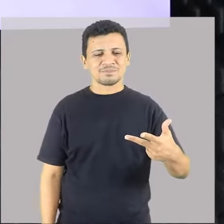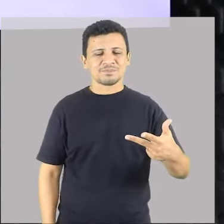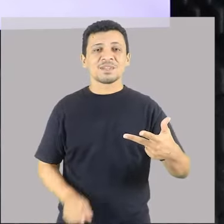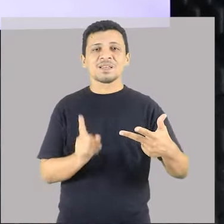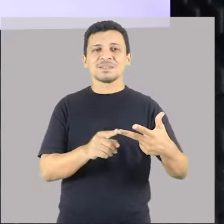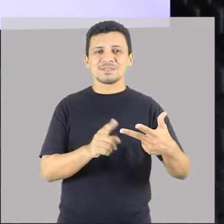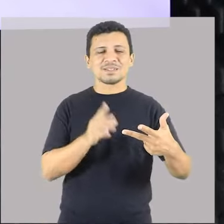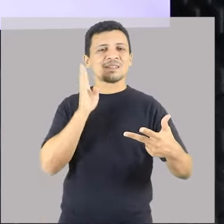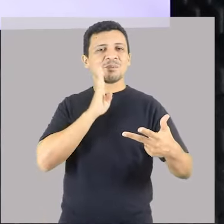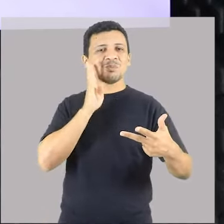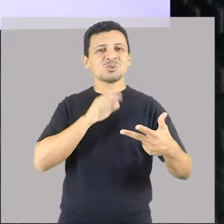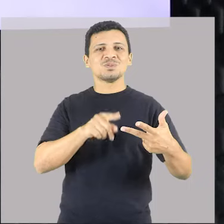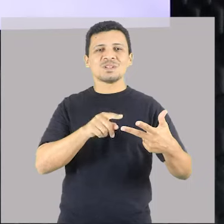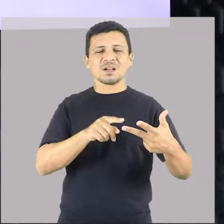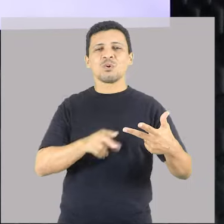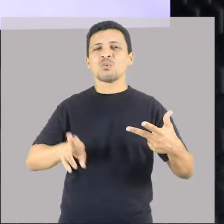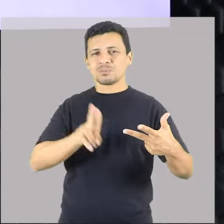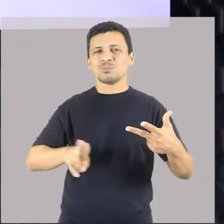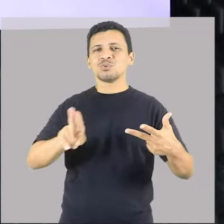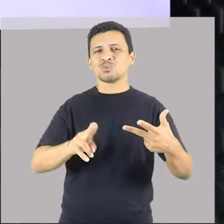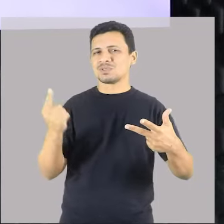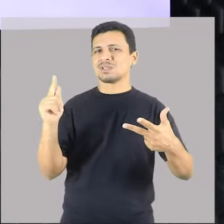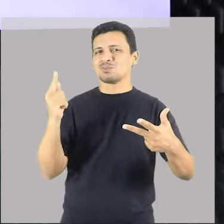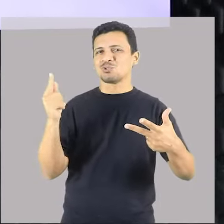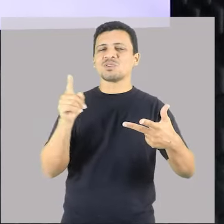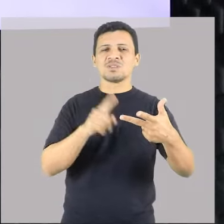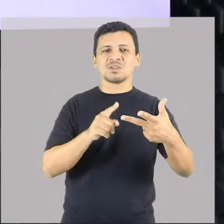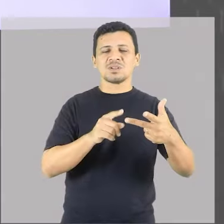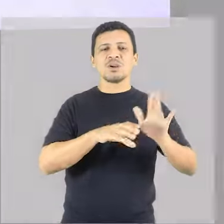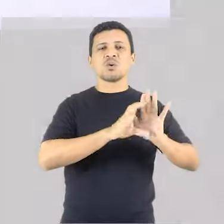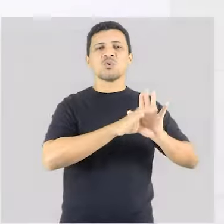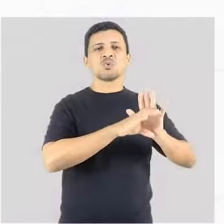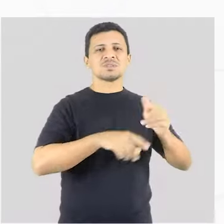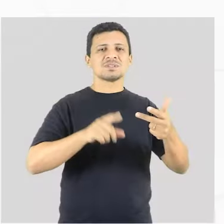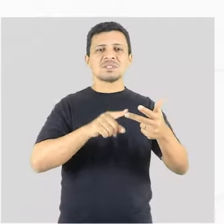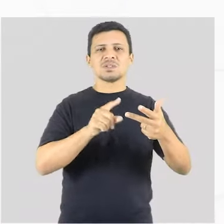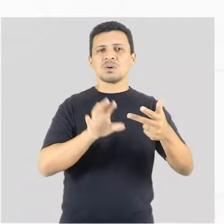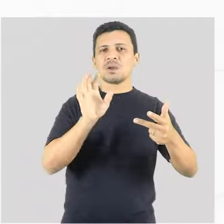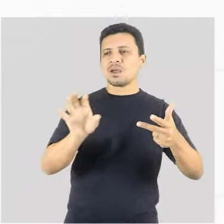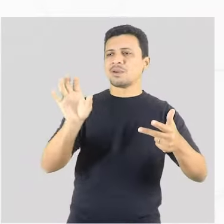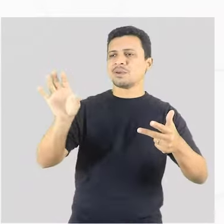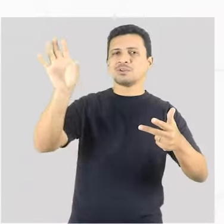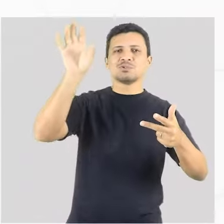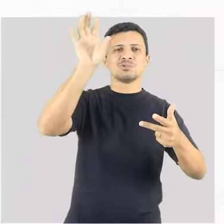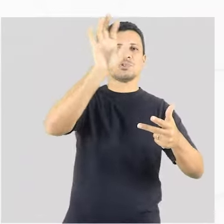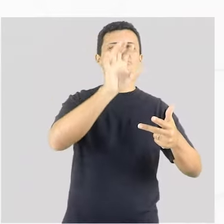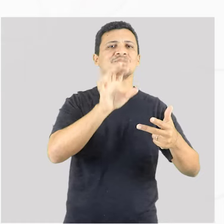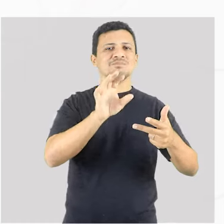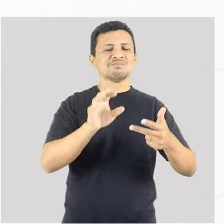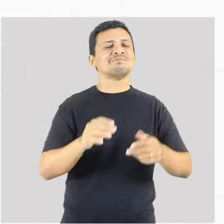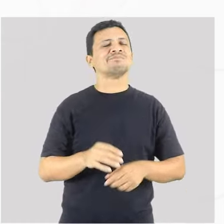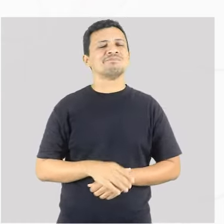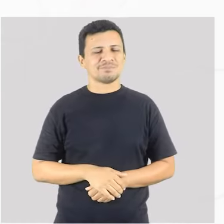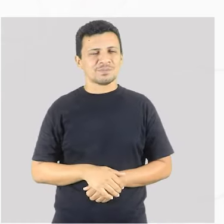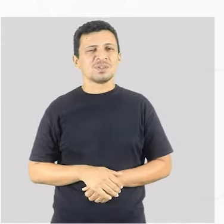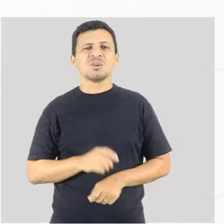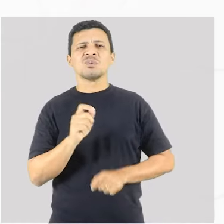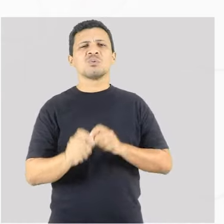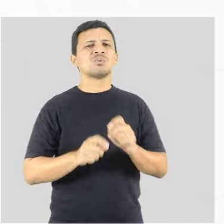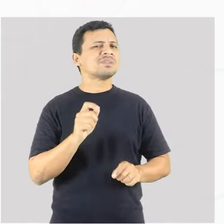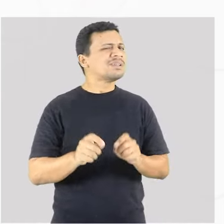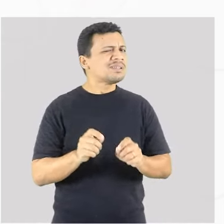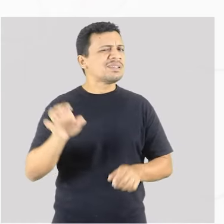é muito legal isso é muito utilizado na geografia tá é o conceito de região tá tema muito famoso tá Marcos